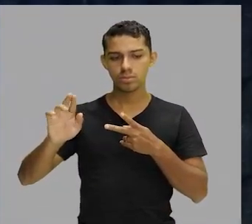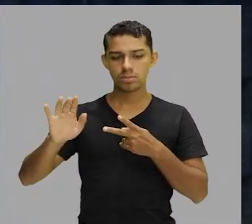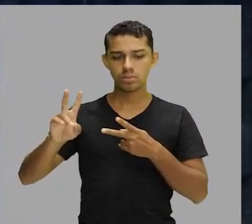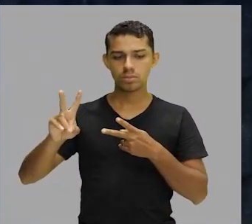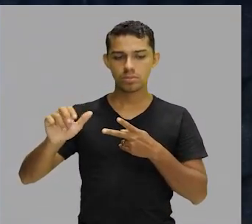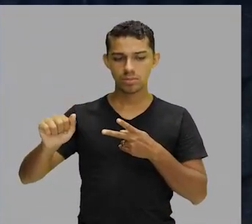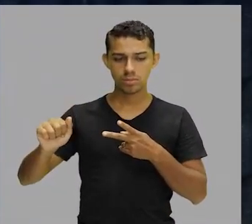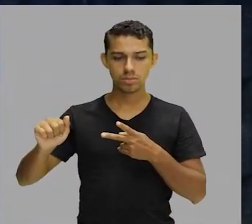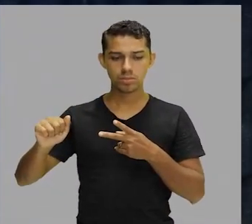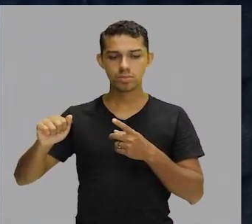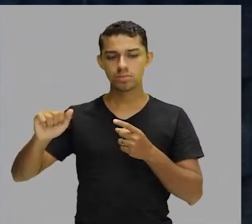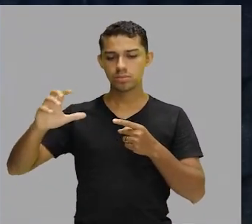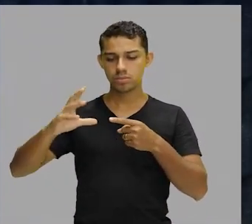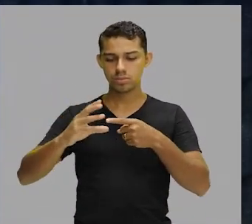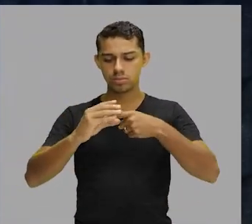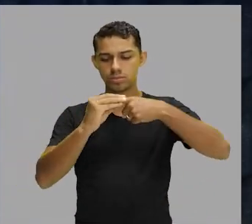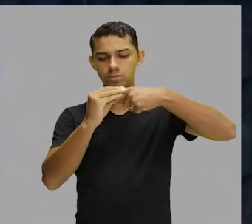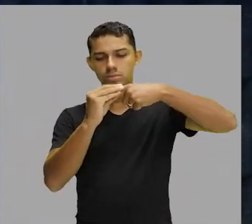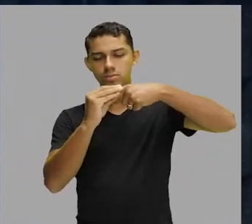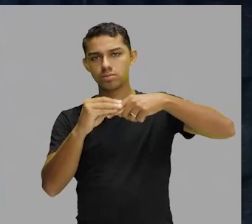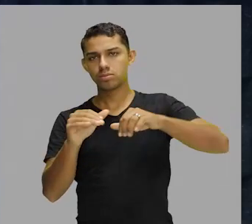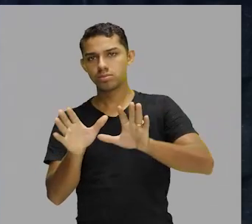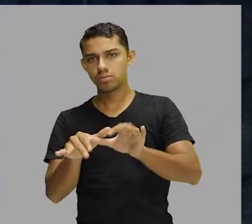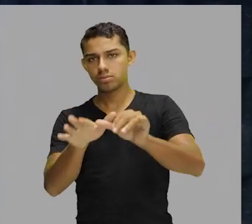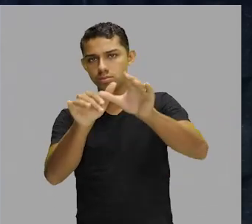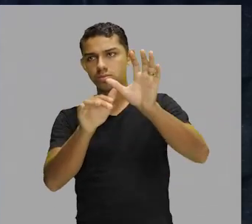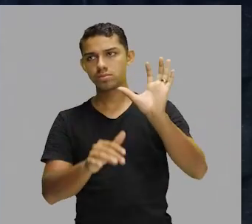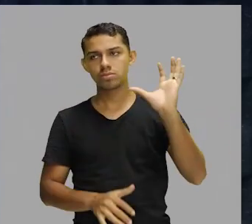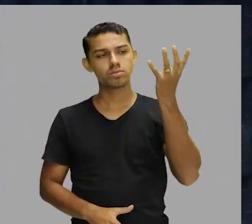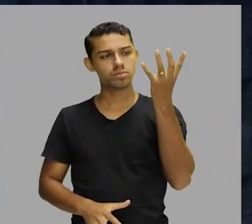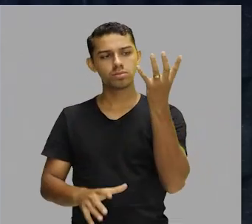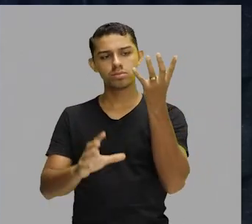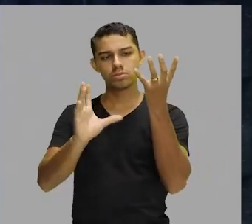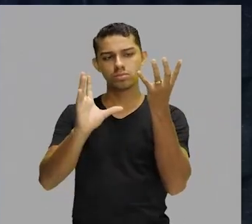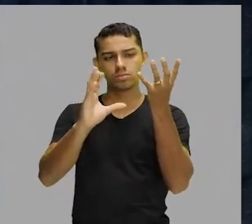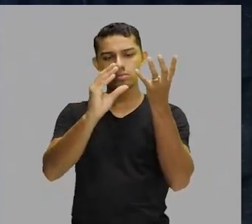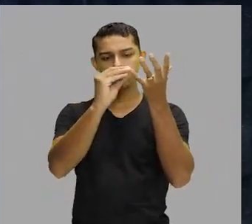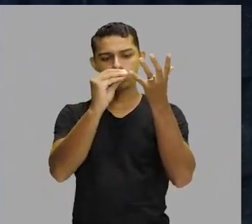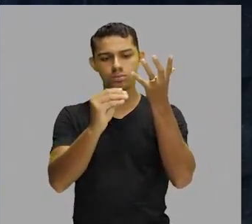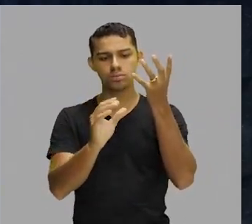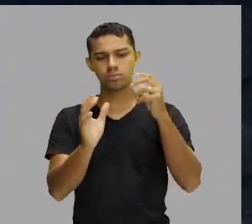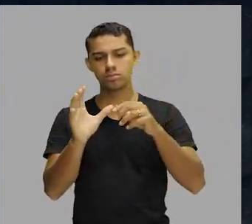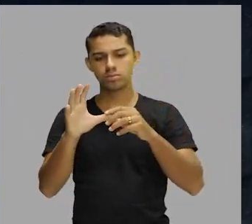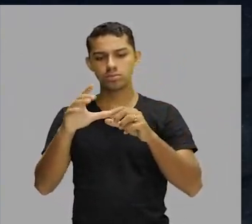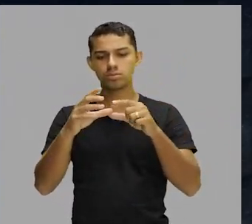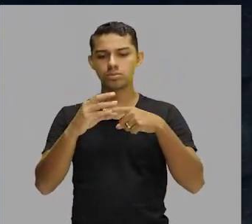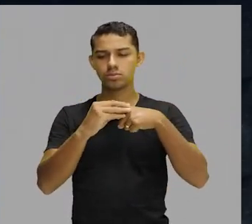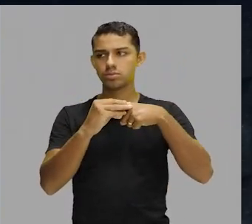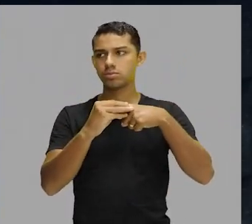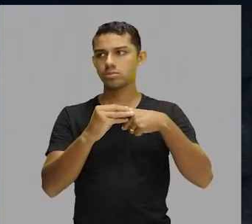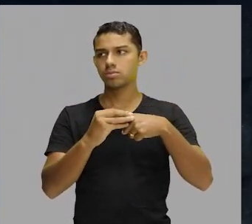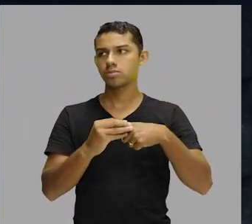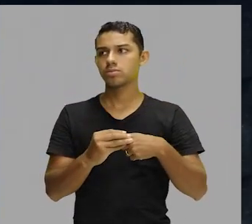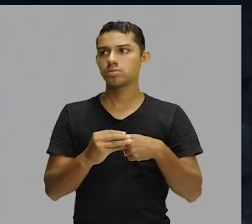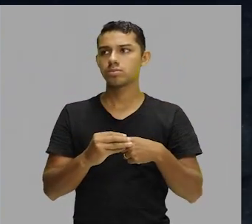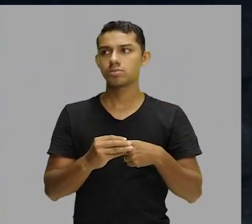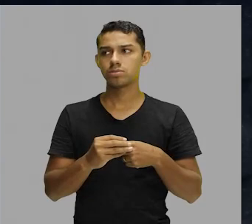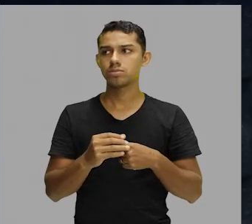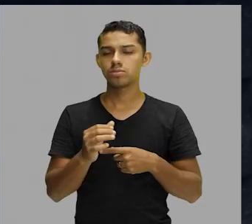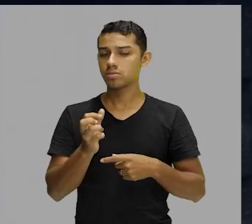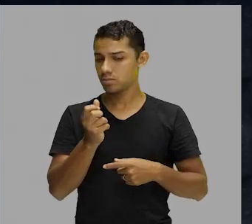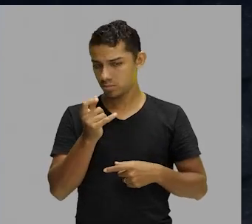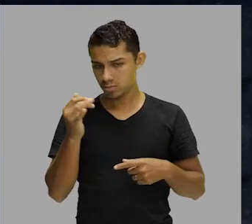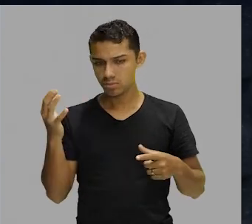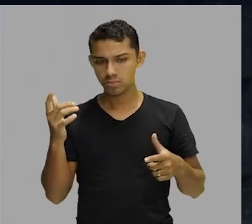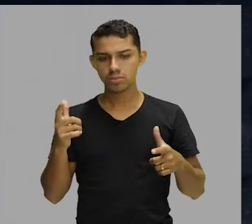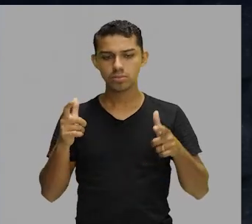borboleta. Gente, larva de borboleta numa árvore é mais do que um. Então, a quantidade aqui está sendo expressa maior